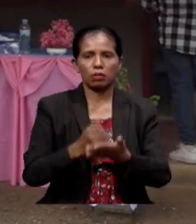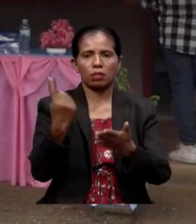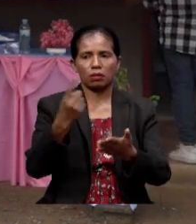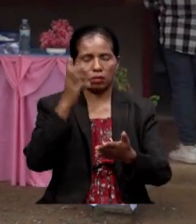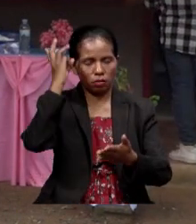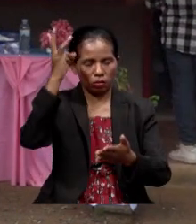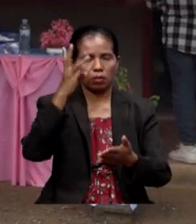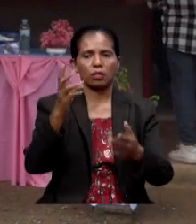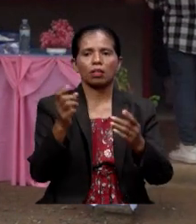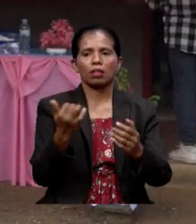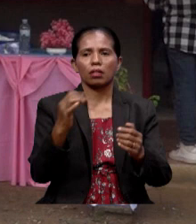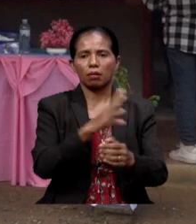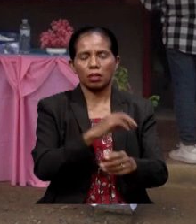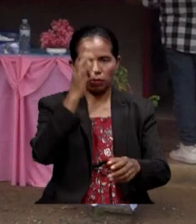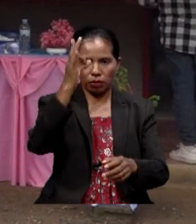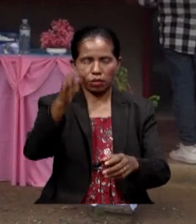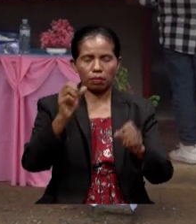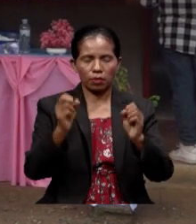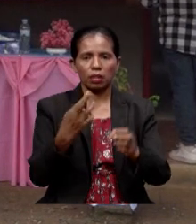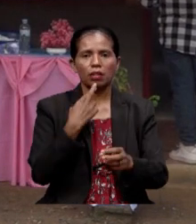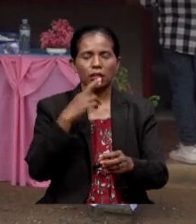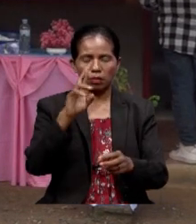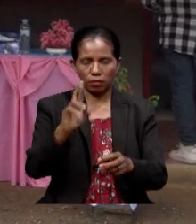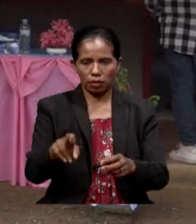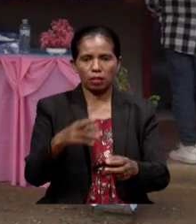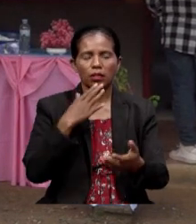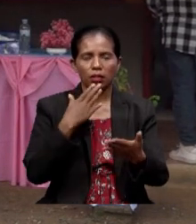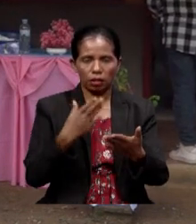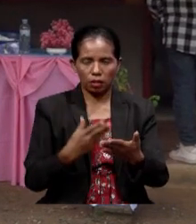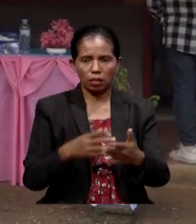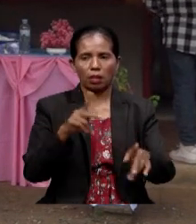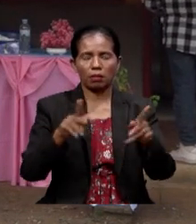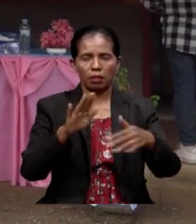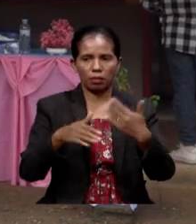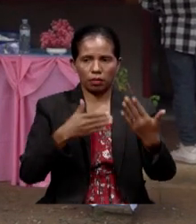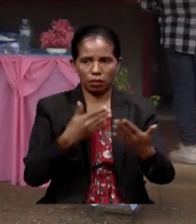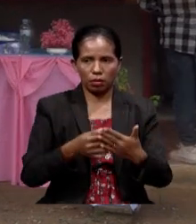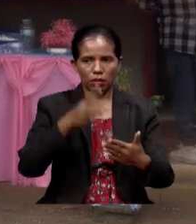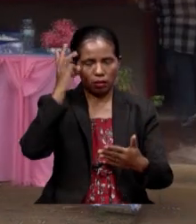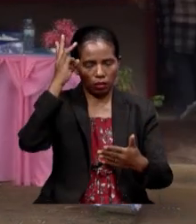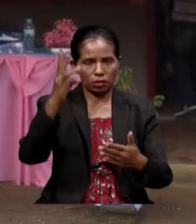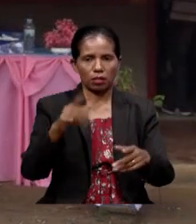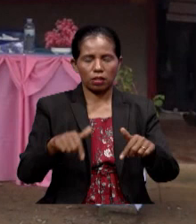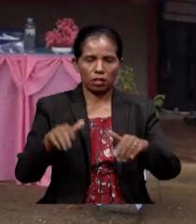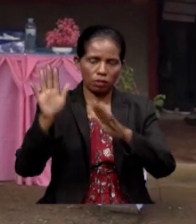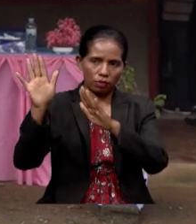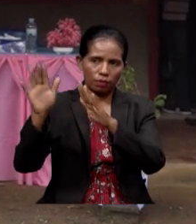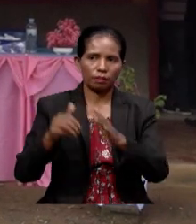preocupação para futuro, bele responde, te acreditam para comunidade sirane, preocupação e a base.